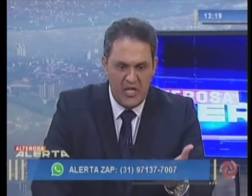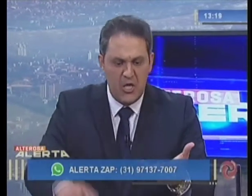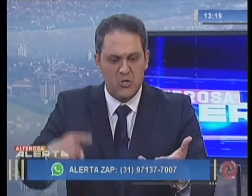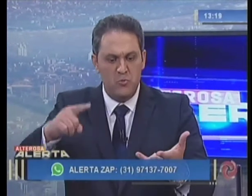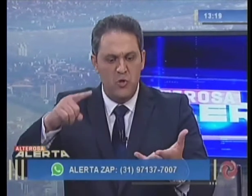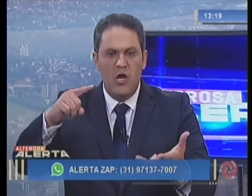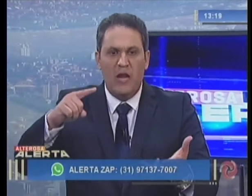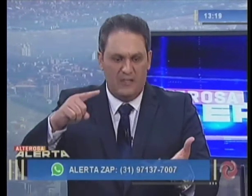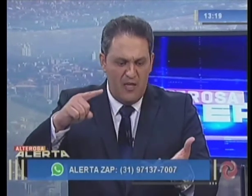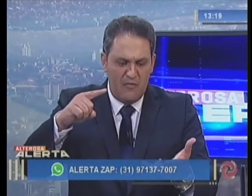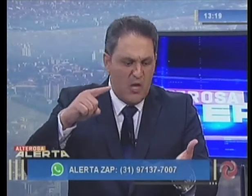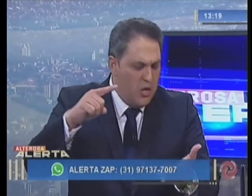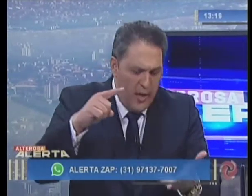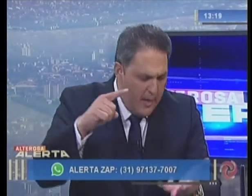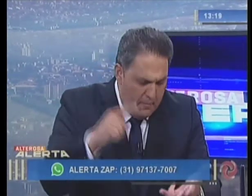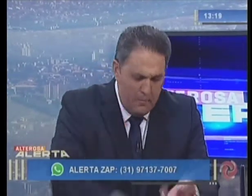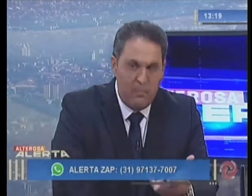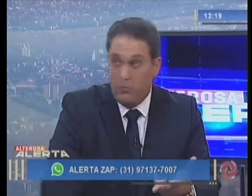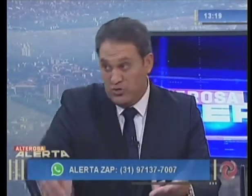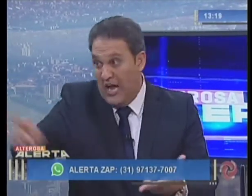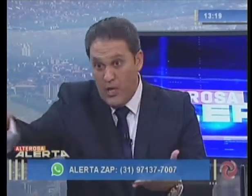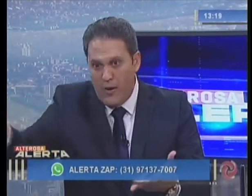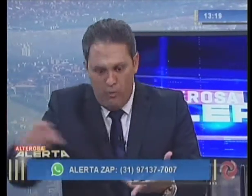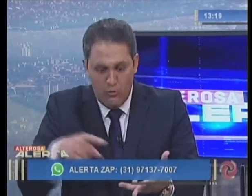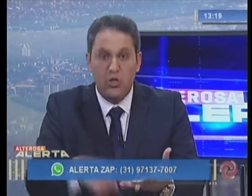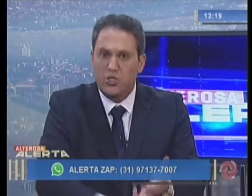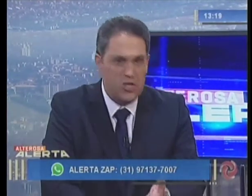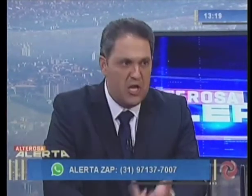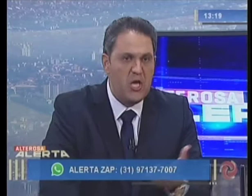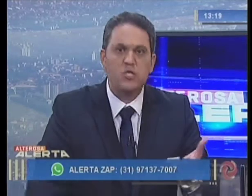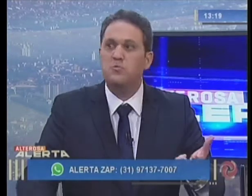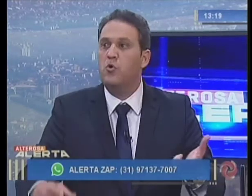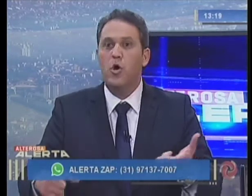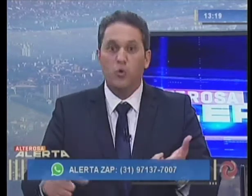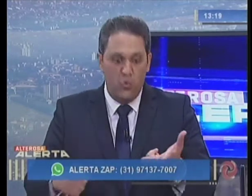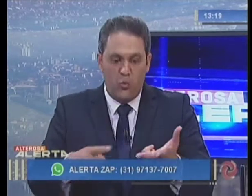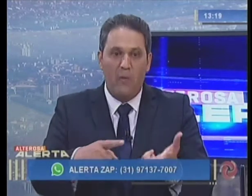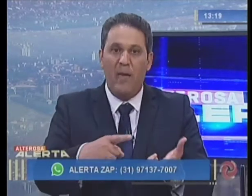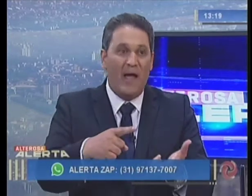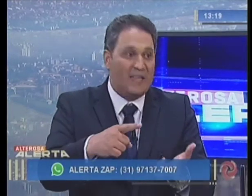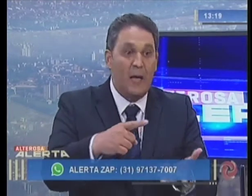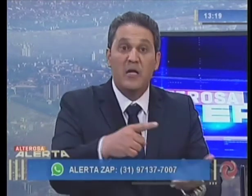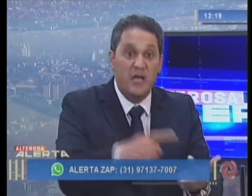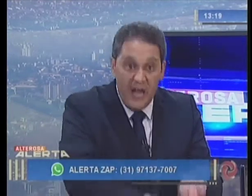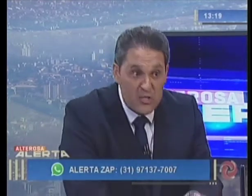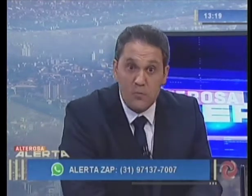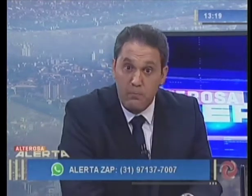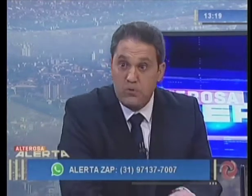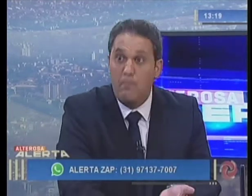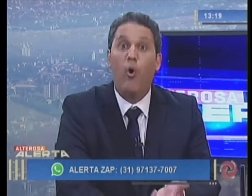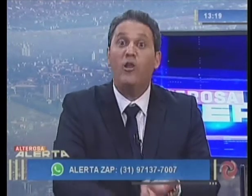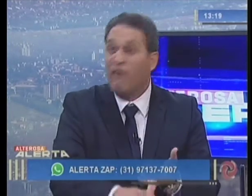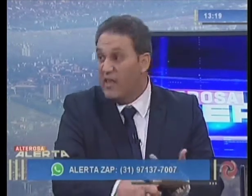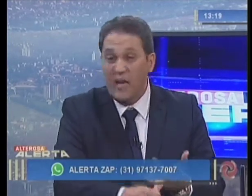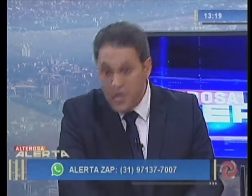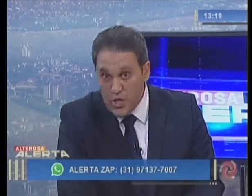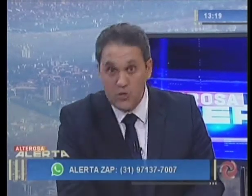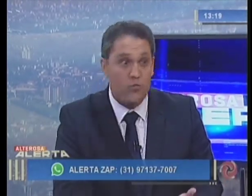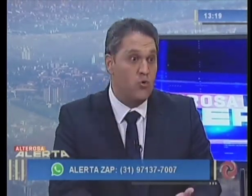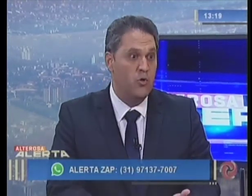militarismo, lá teve... Saiu agora o kirchnerismo, com a pegada grande de